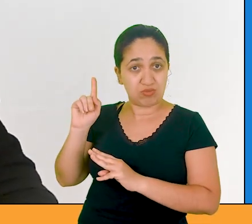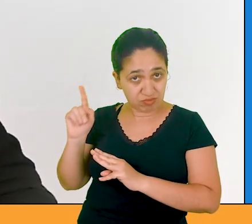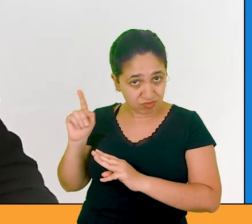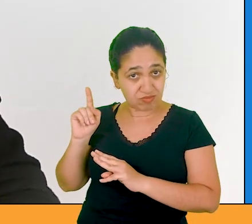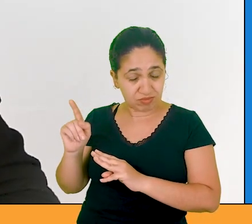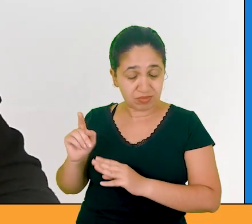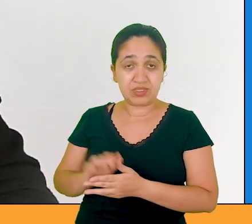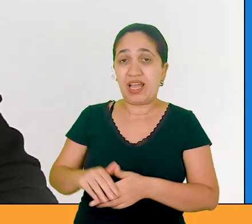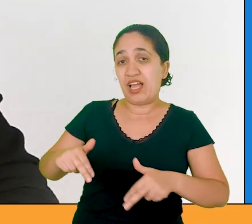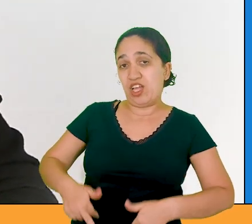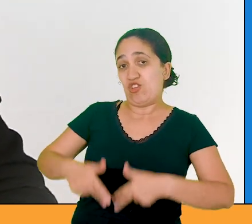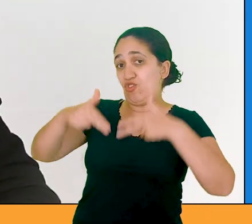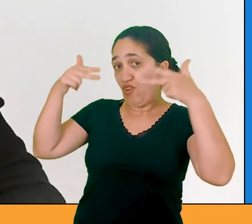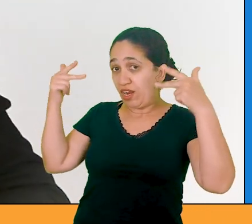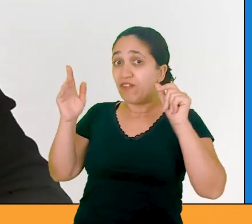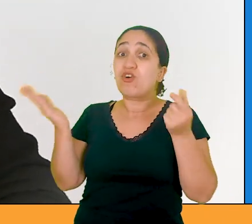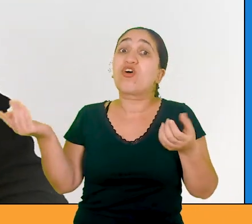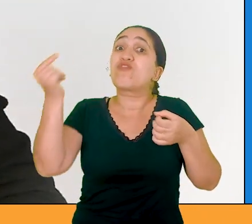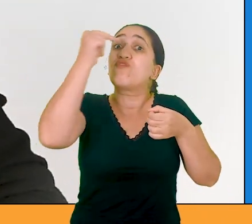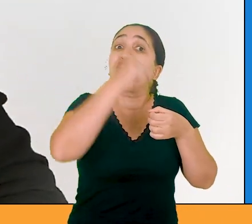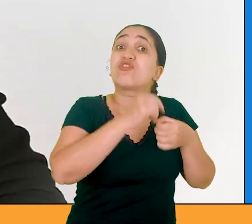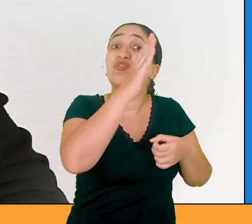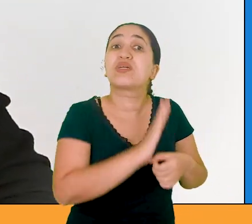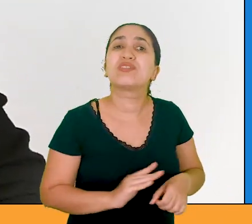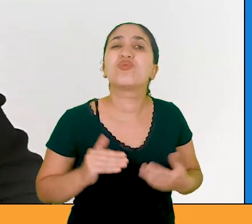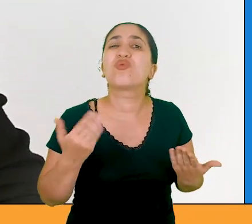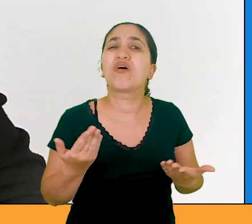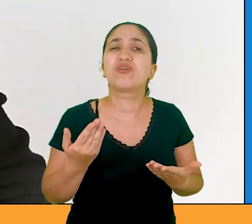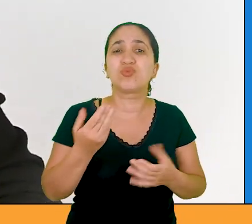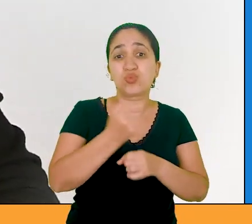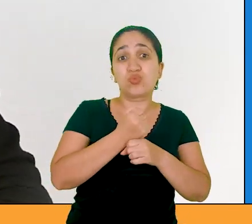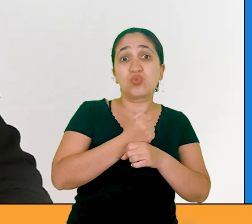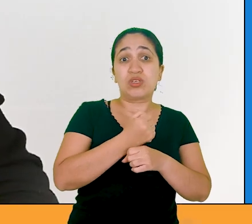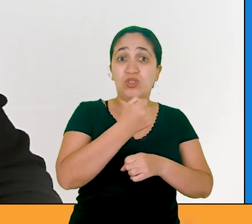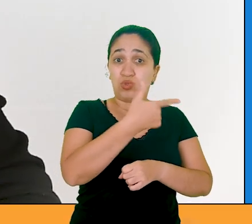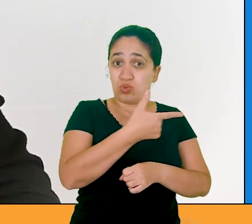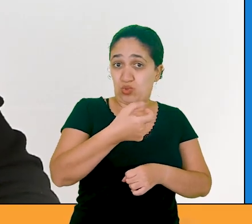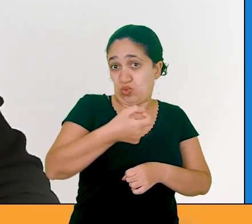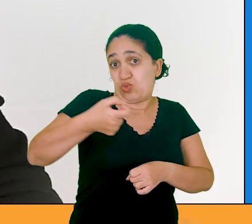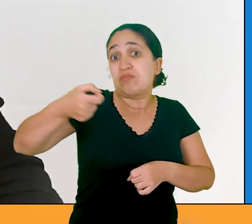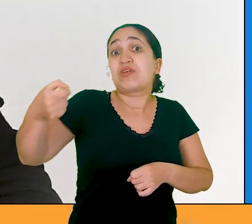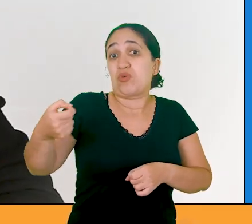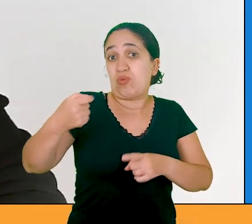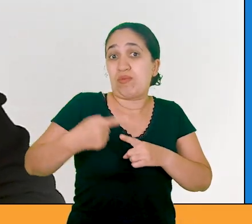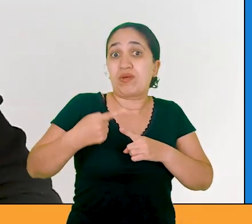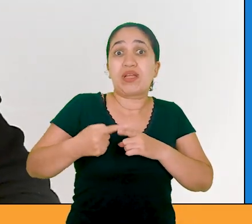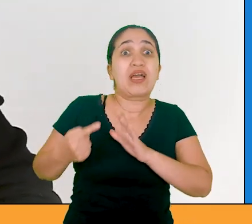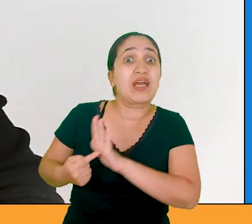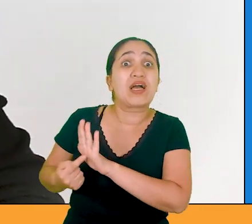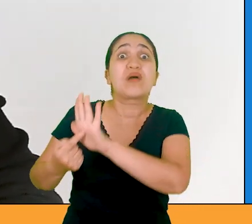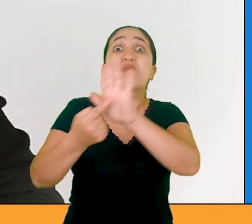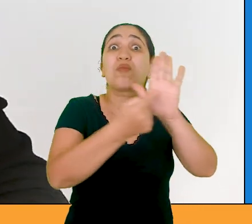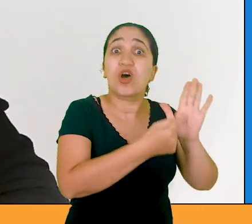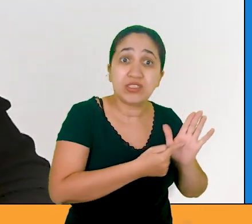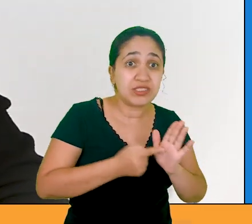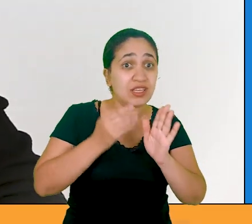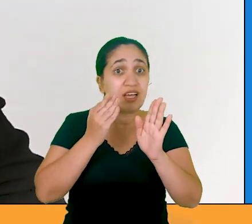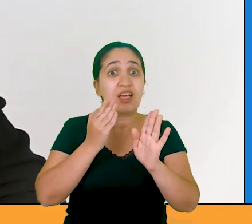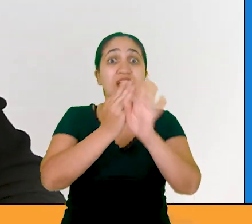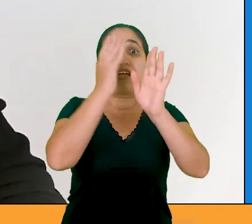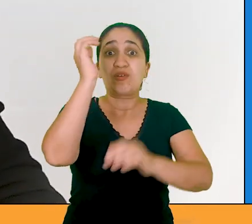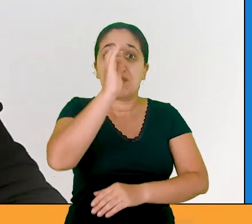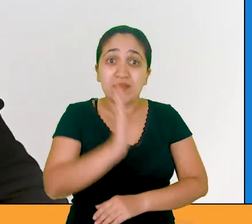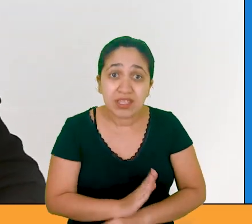Museu etnográfico, né? Ele retornou ao Brasil no ano 2000, por ocasião da Mostra do Redescobrimento Brasil